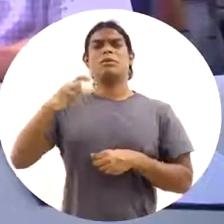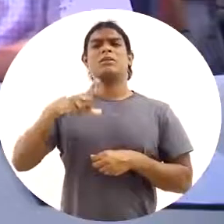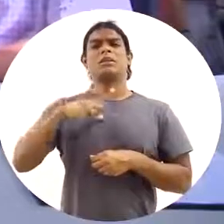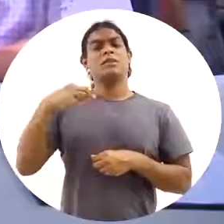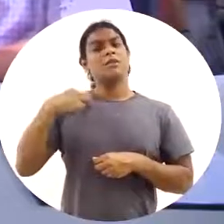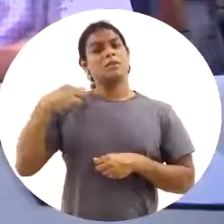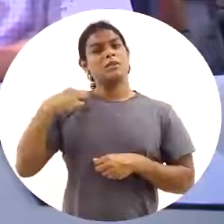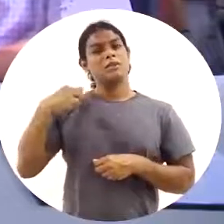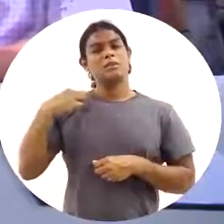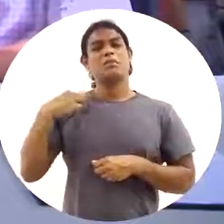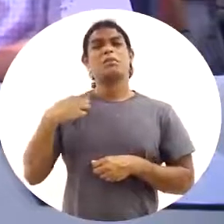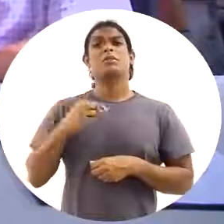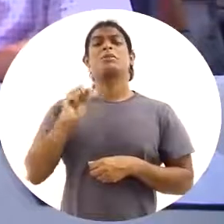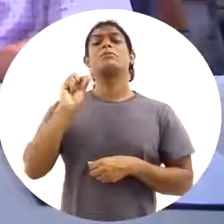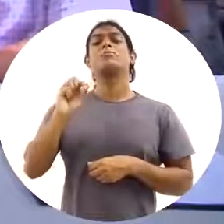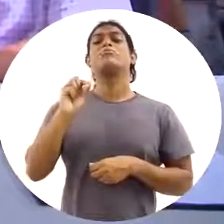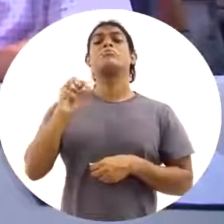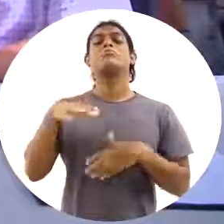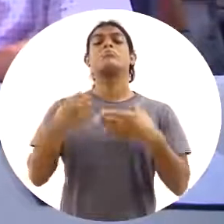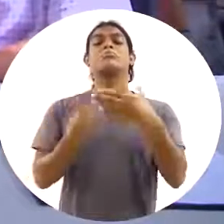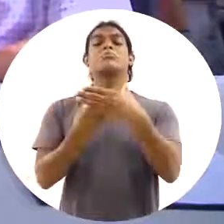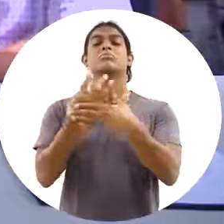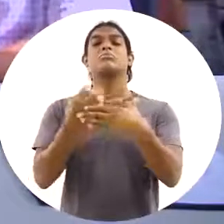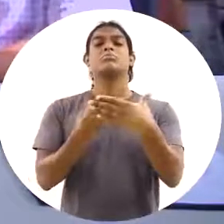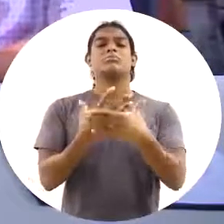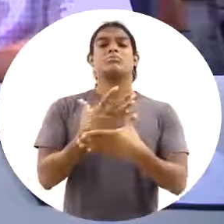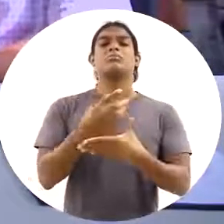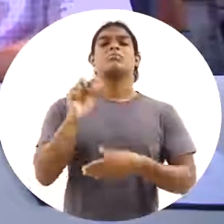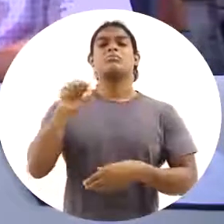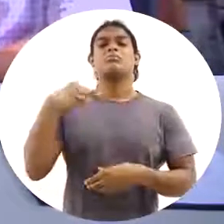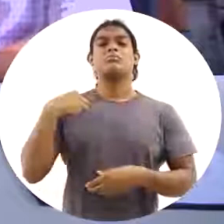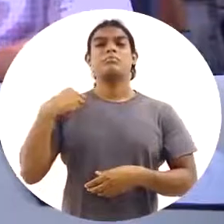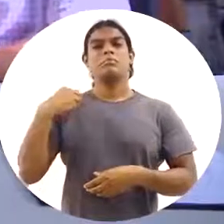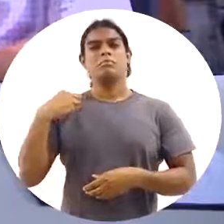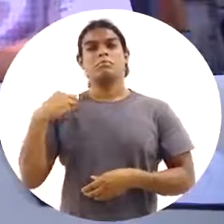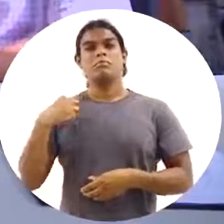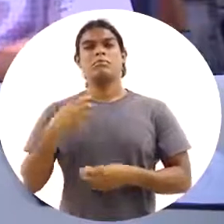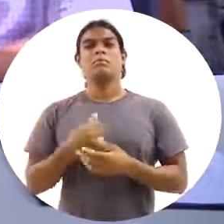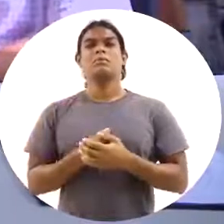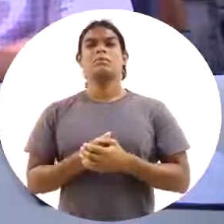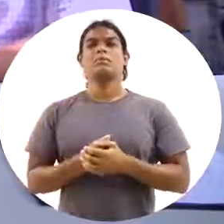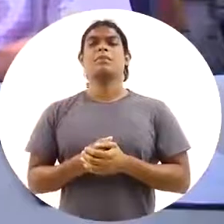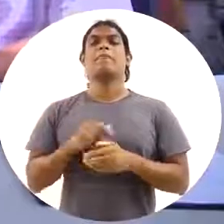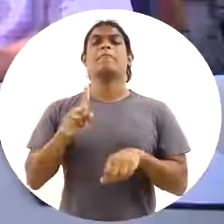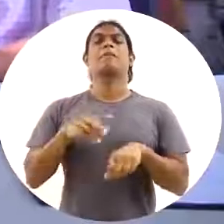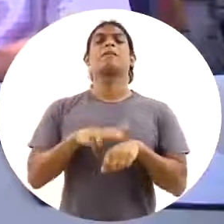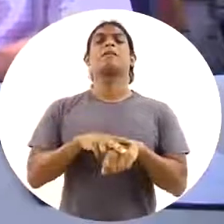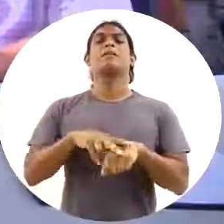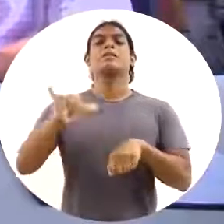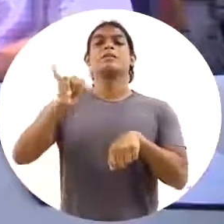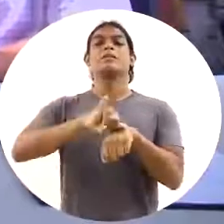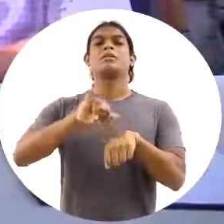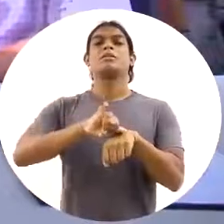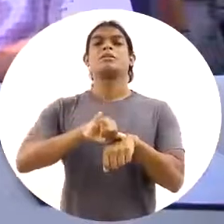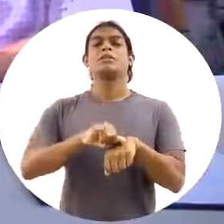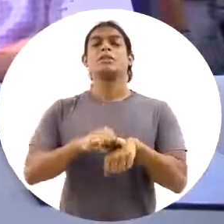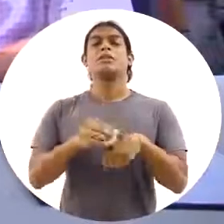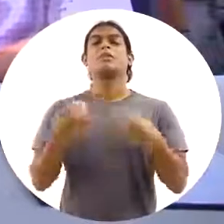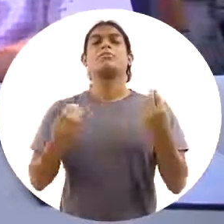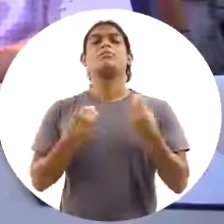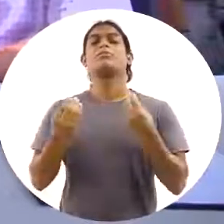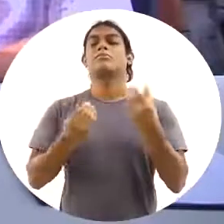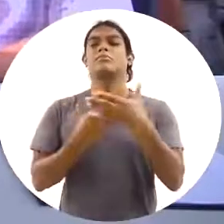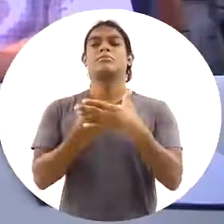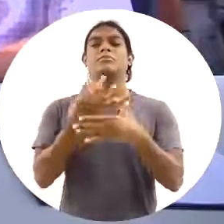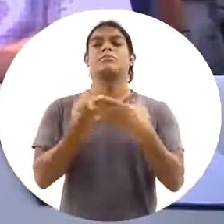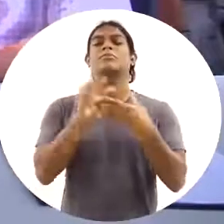químico, ela tem... Qual é a pegada ambiental dessa peça de ferro, dessa peça de